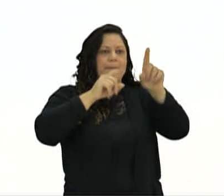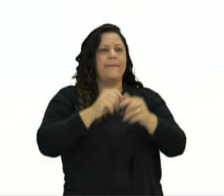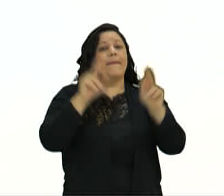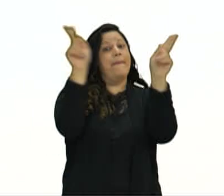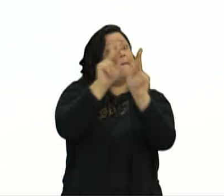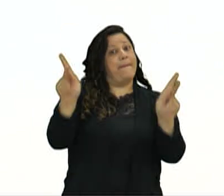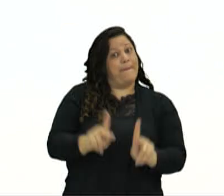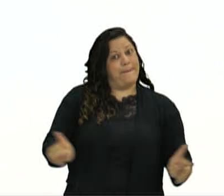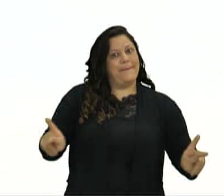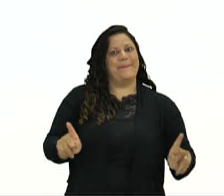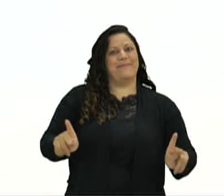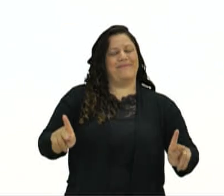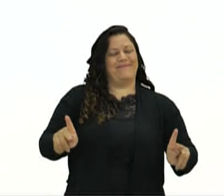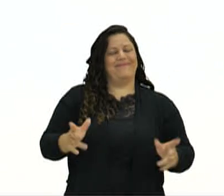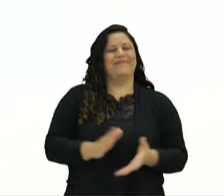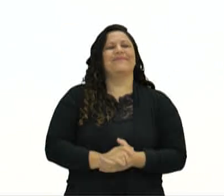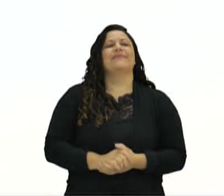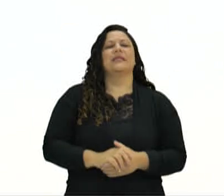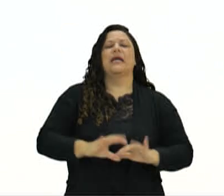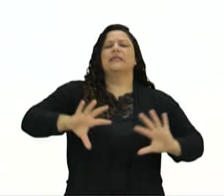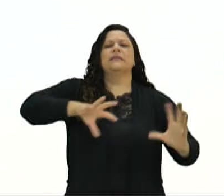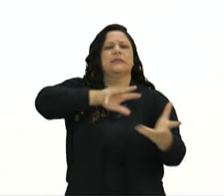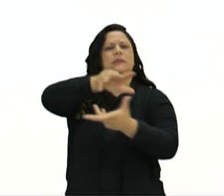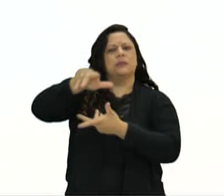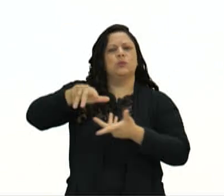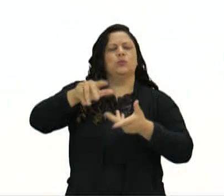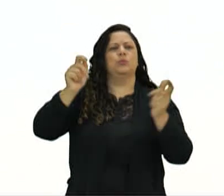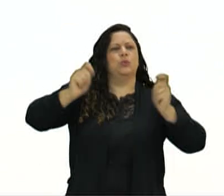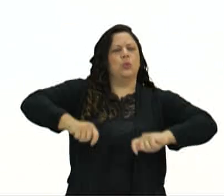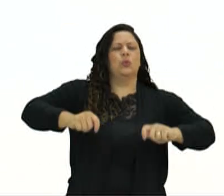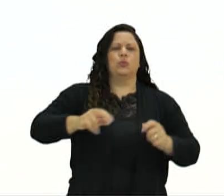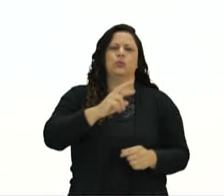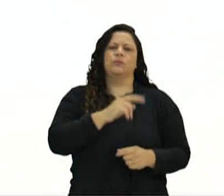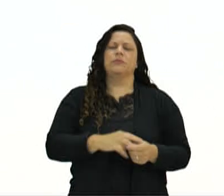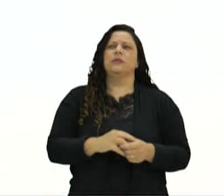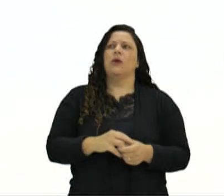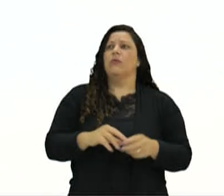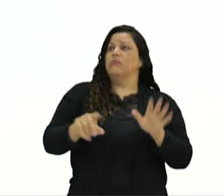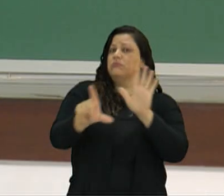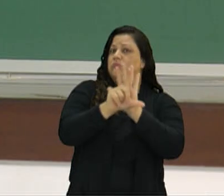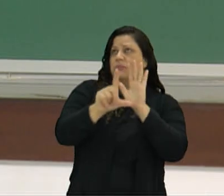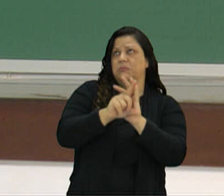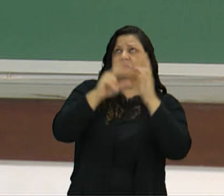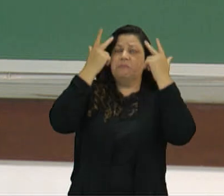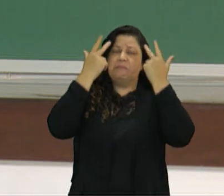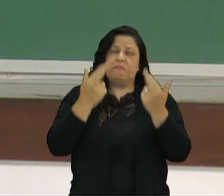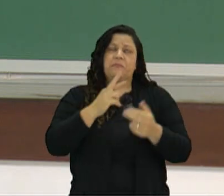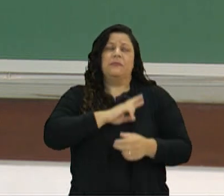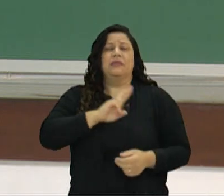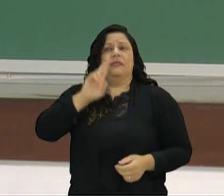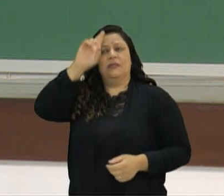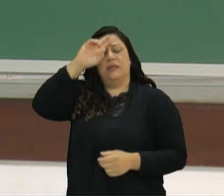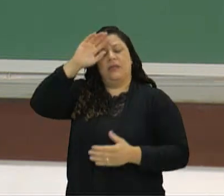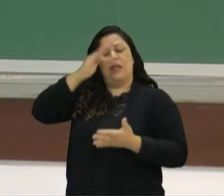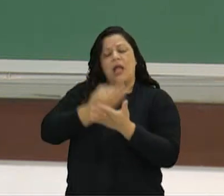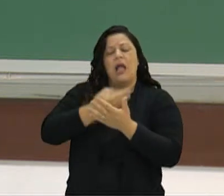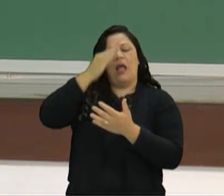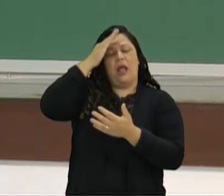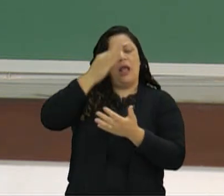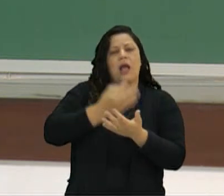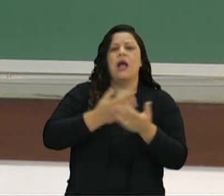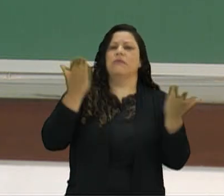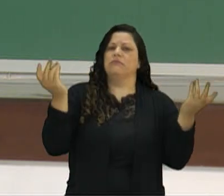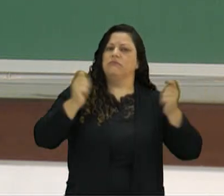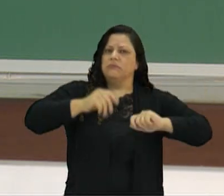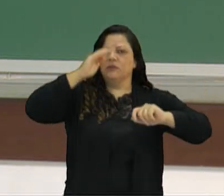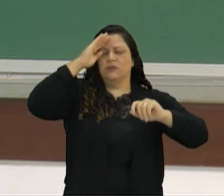povos. Como leis naturais, então, a gente tem um argumento religioso, baseado na fé, na crença, né?